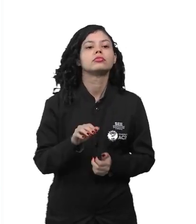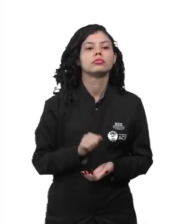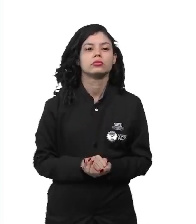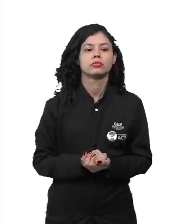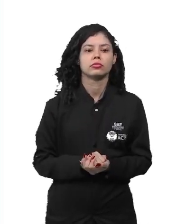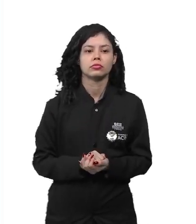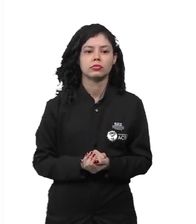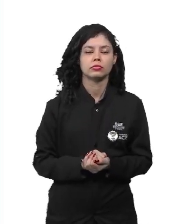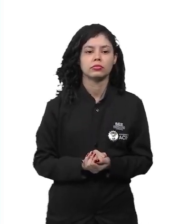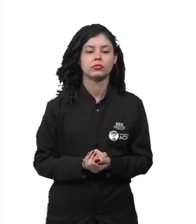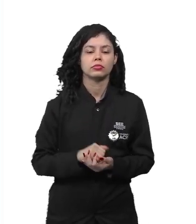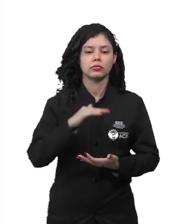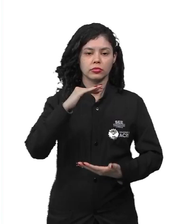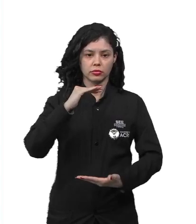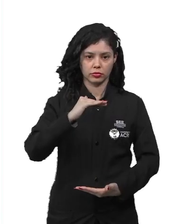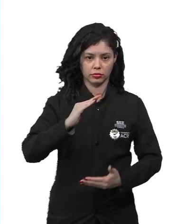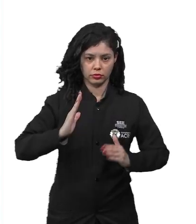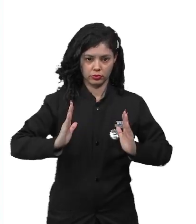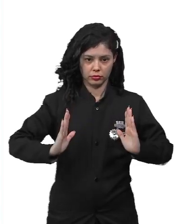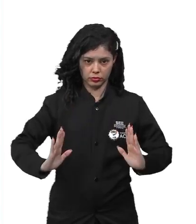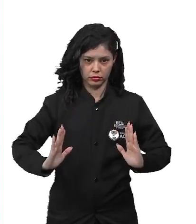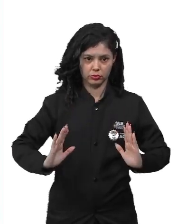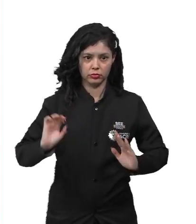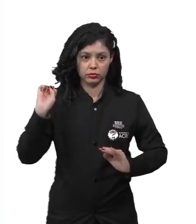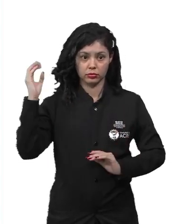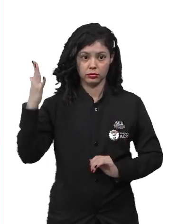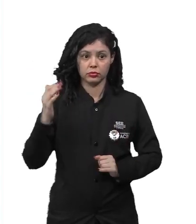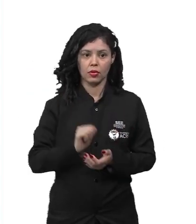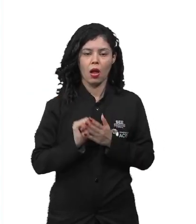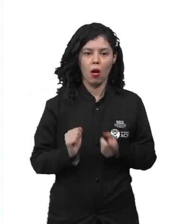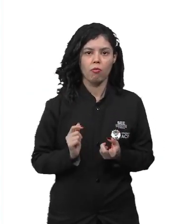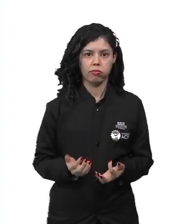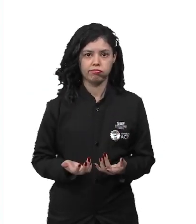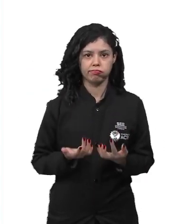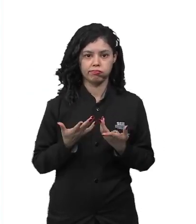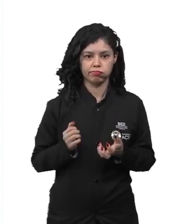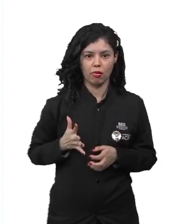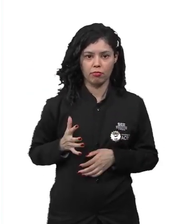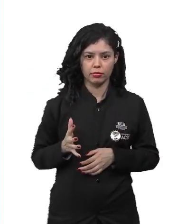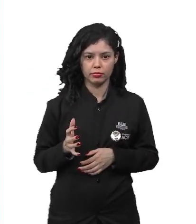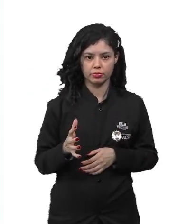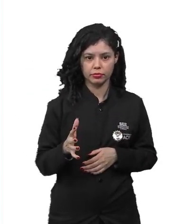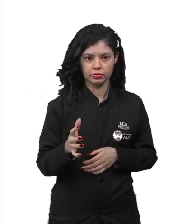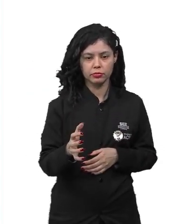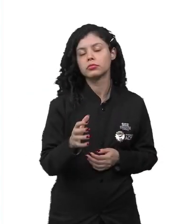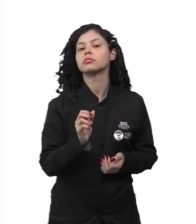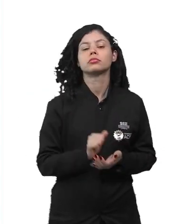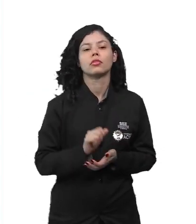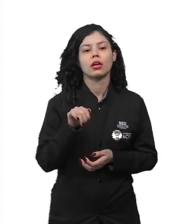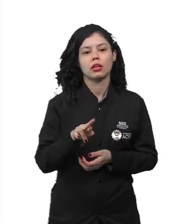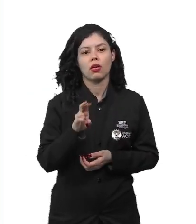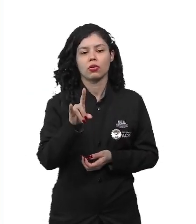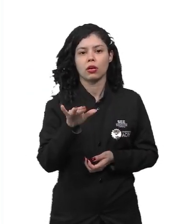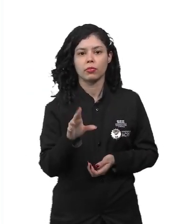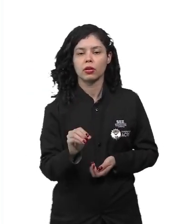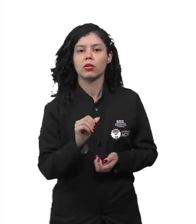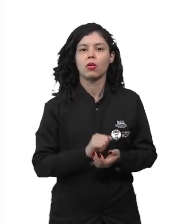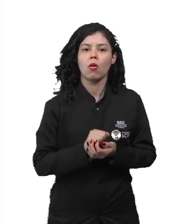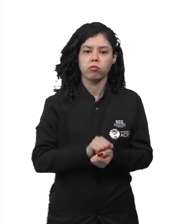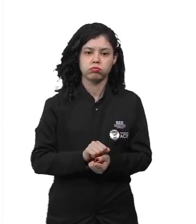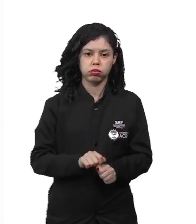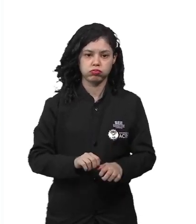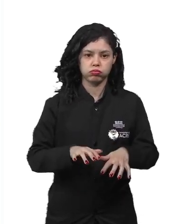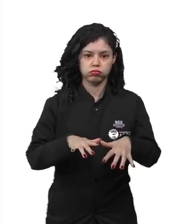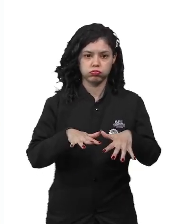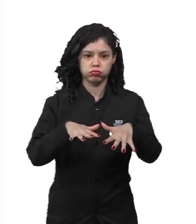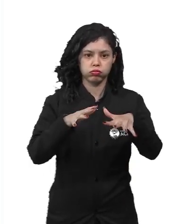para o biodigestor. Aqui vai acontecer o quê? A fermentação das bactérias anaeróbicas. Com essa acumulação,